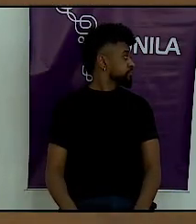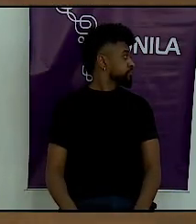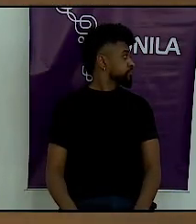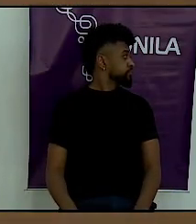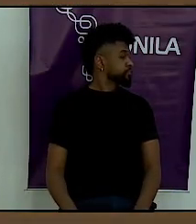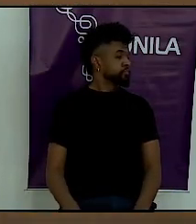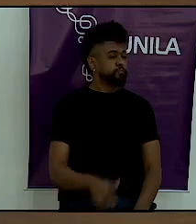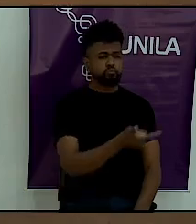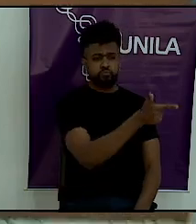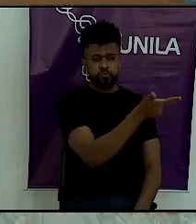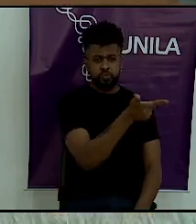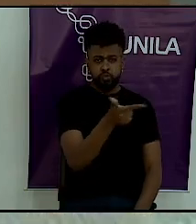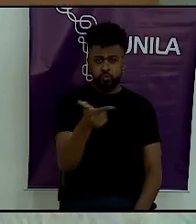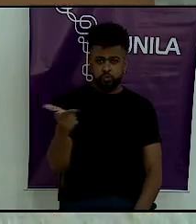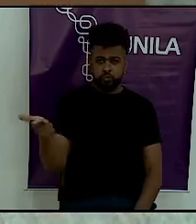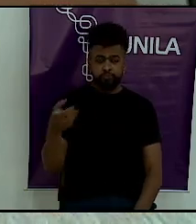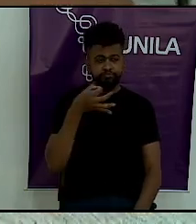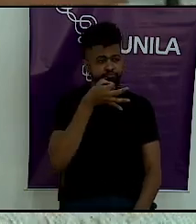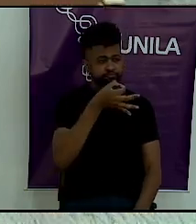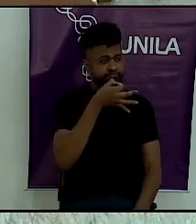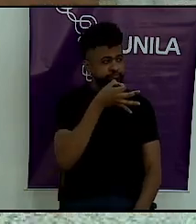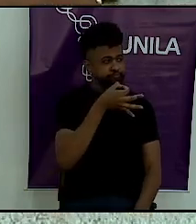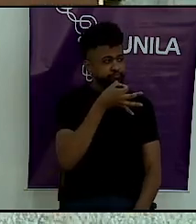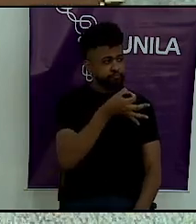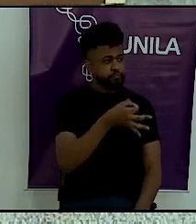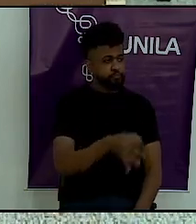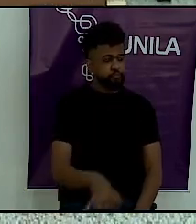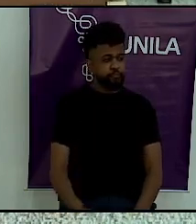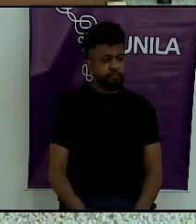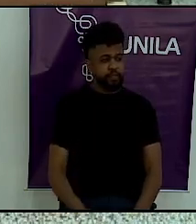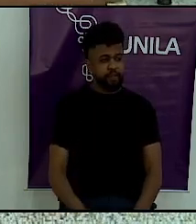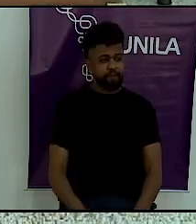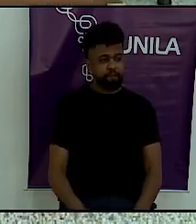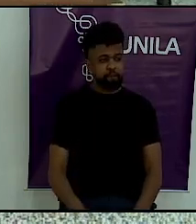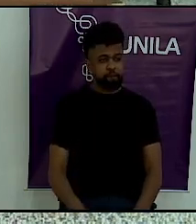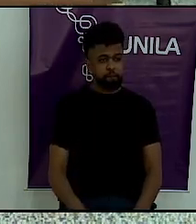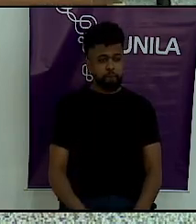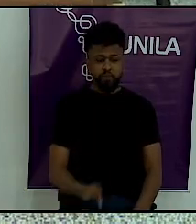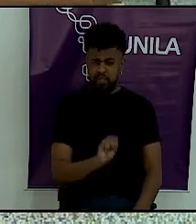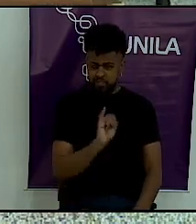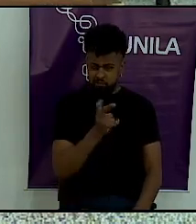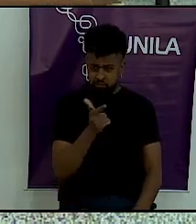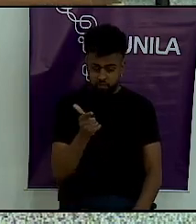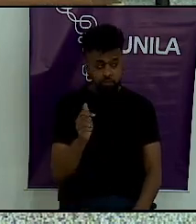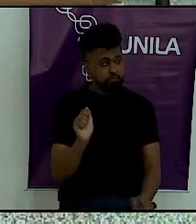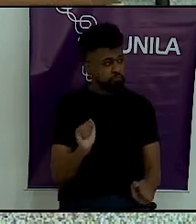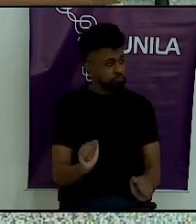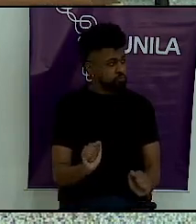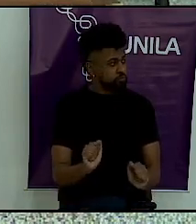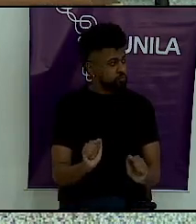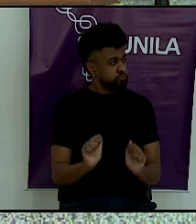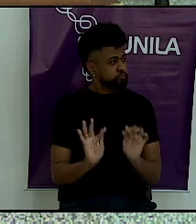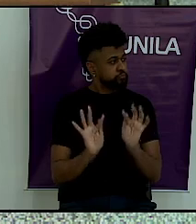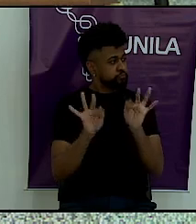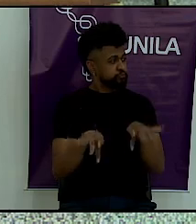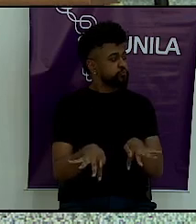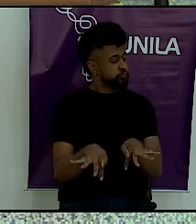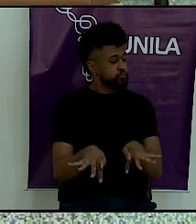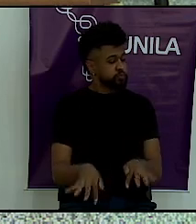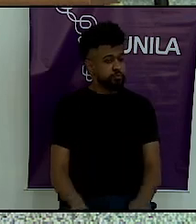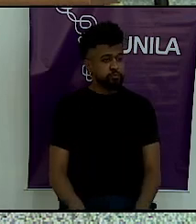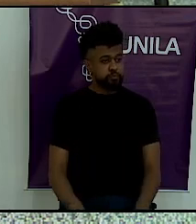Não temos mais comentários? Se não temos, acho que vamos já passar para o